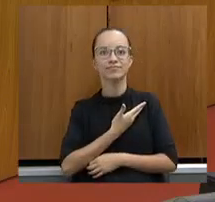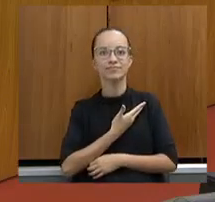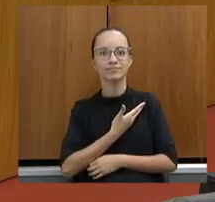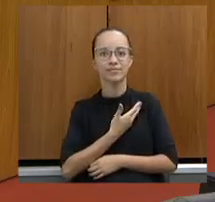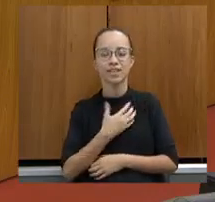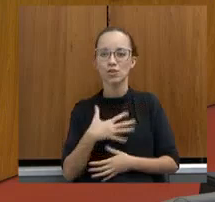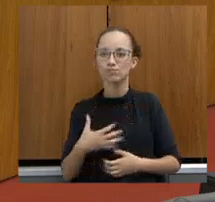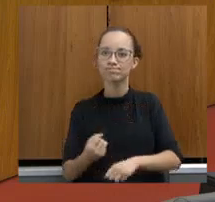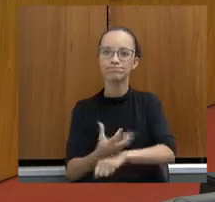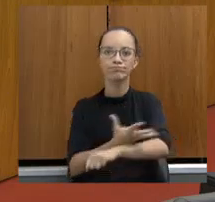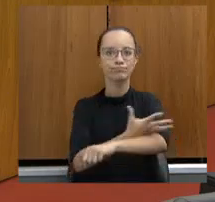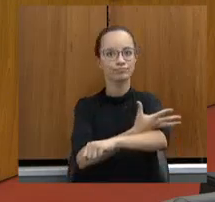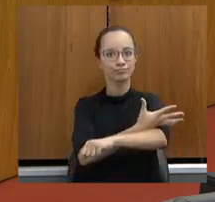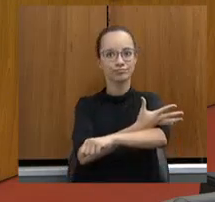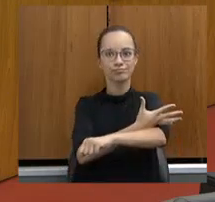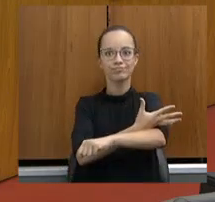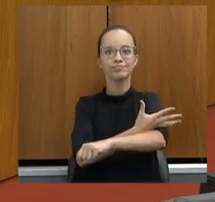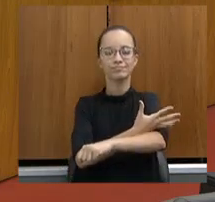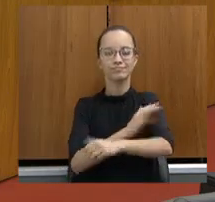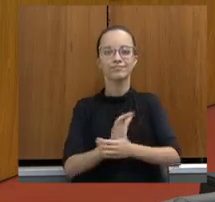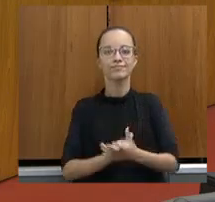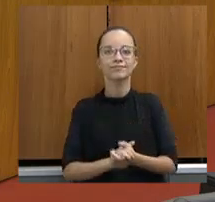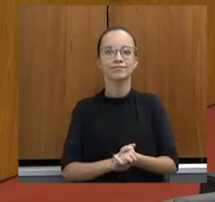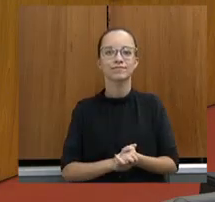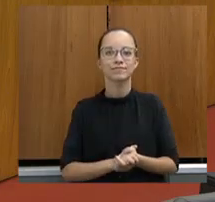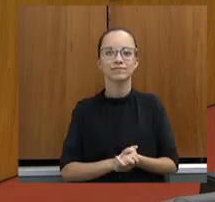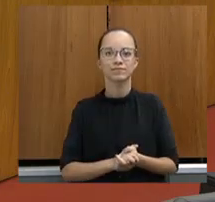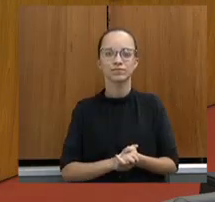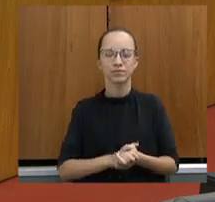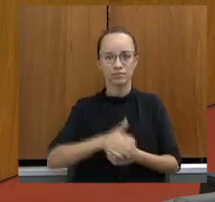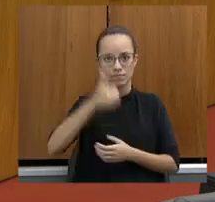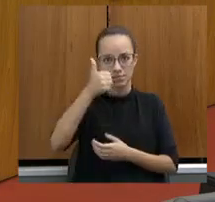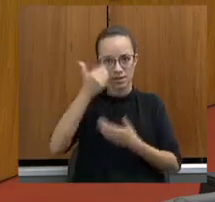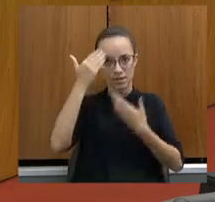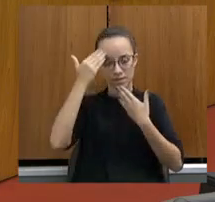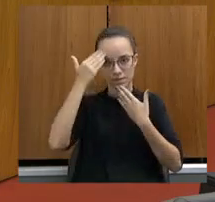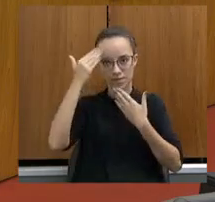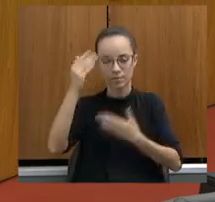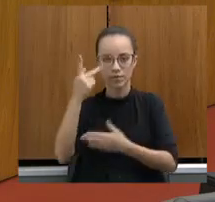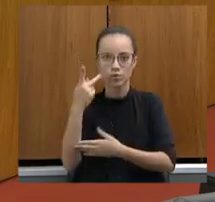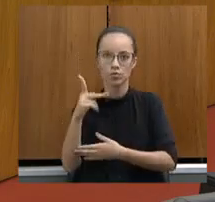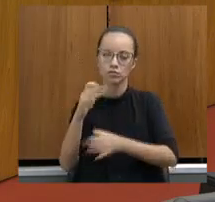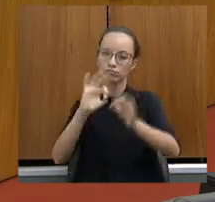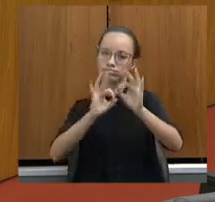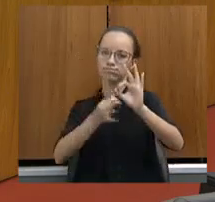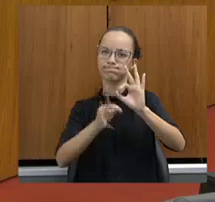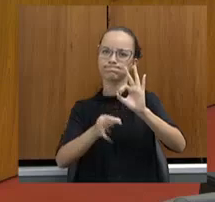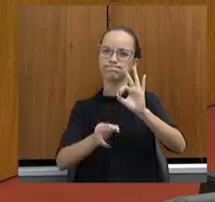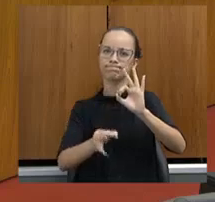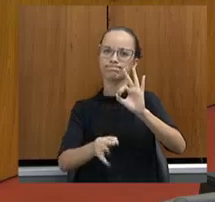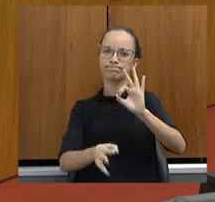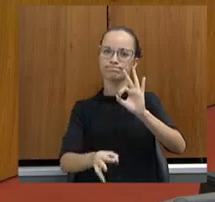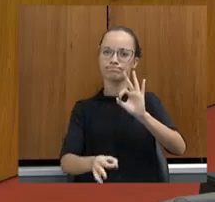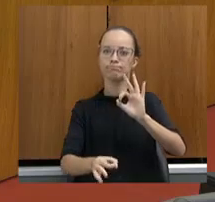Leite vai ficar até emocionado aqui você me desculpa primeiro queria agradecer suas palavras você